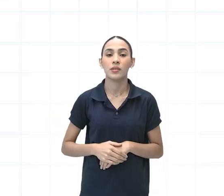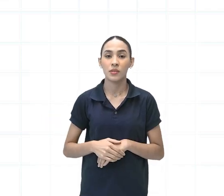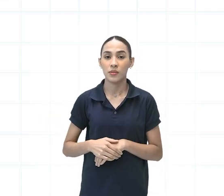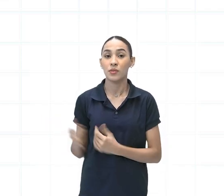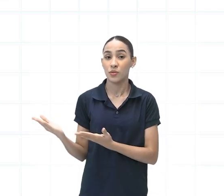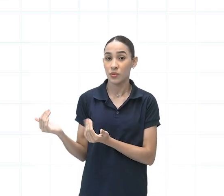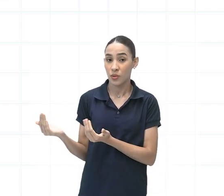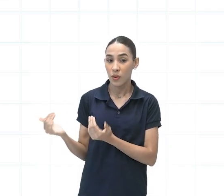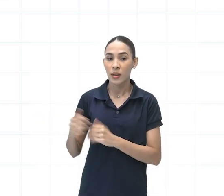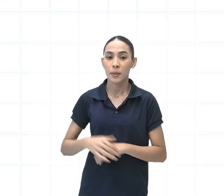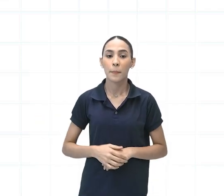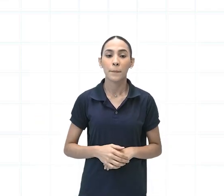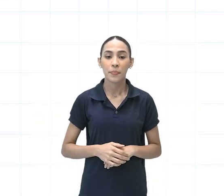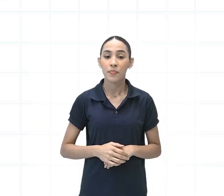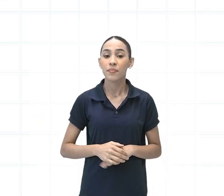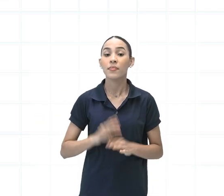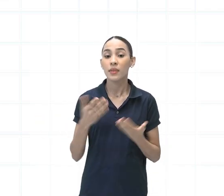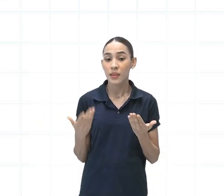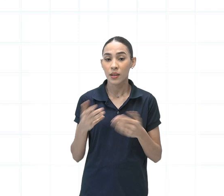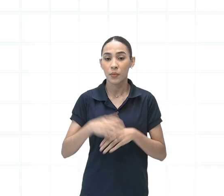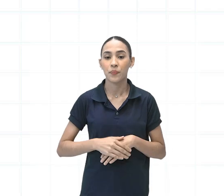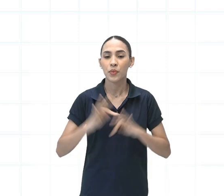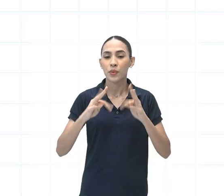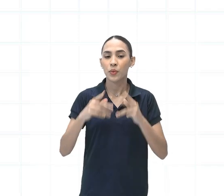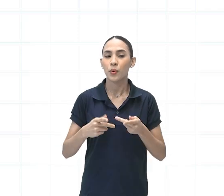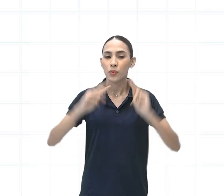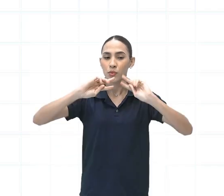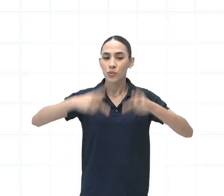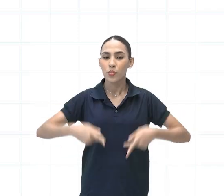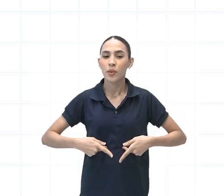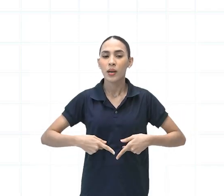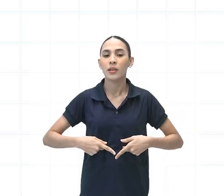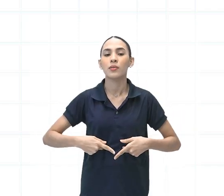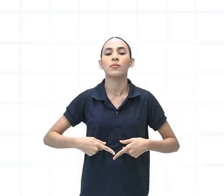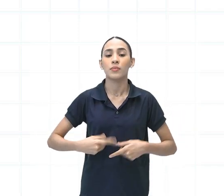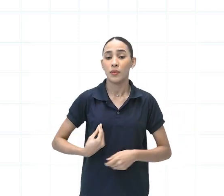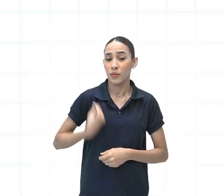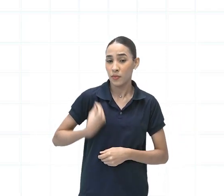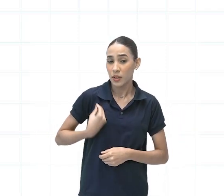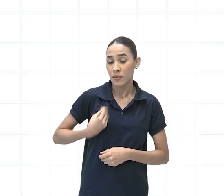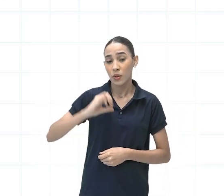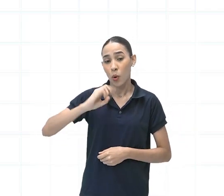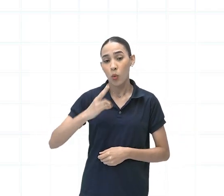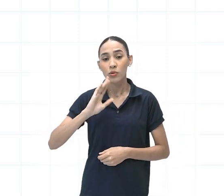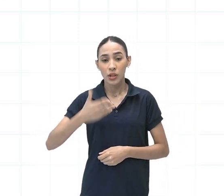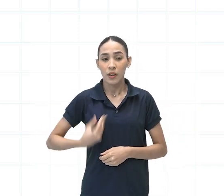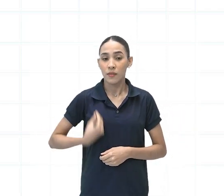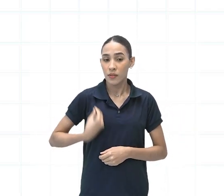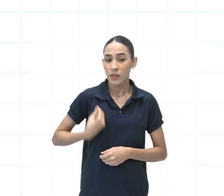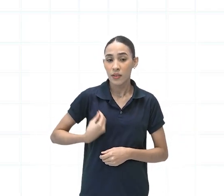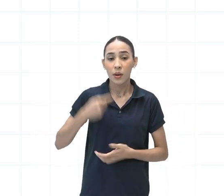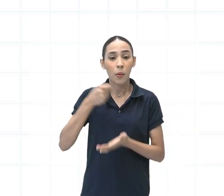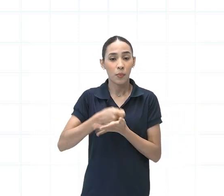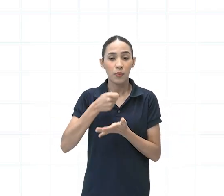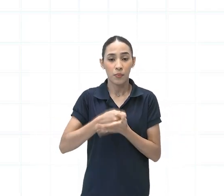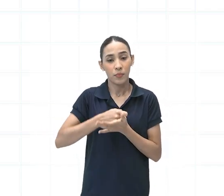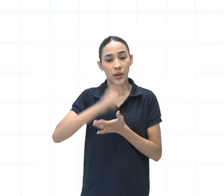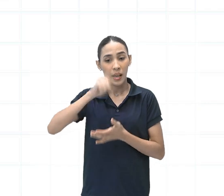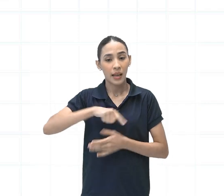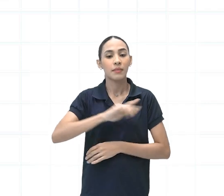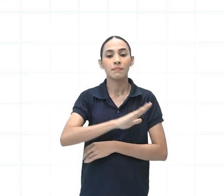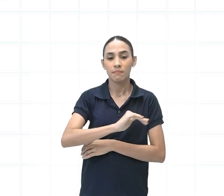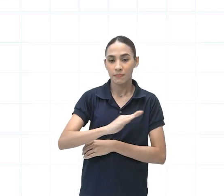de adolescência. Dessa forma, todos os seres humanos que existem ou já existiram obrigatoriamente